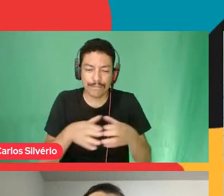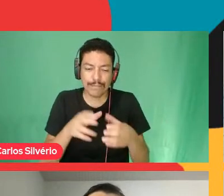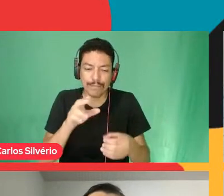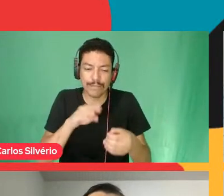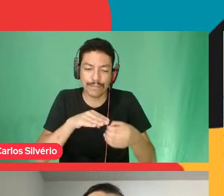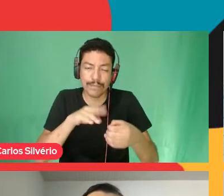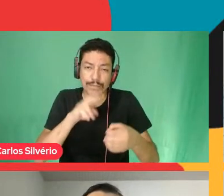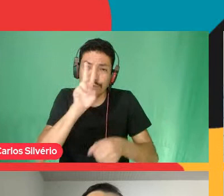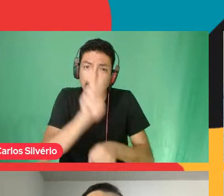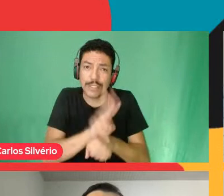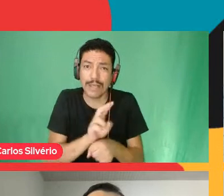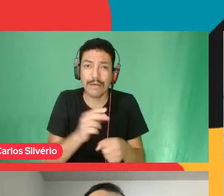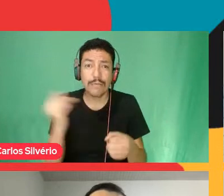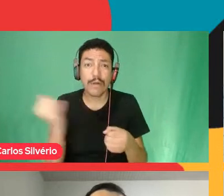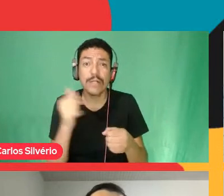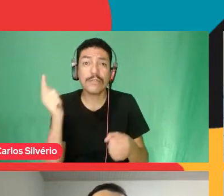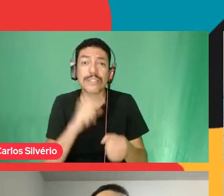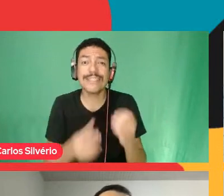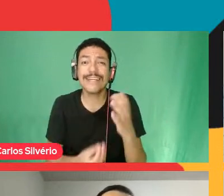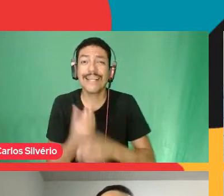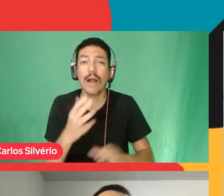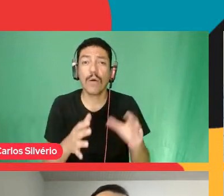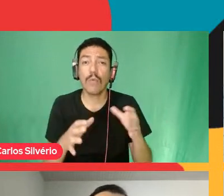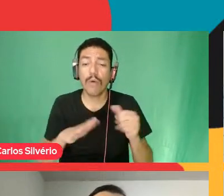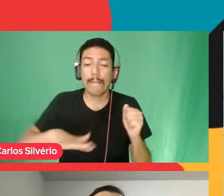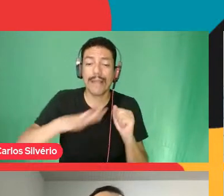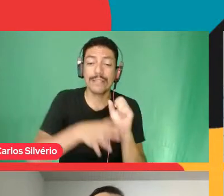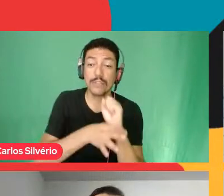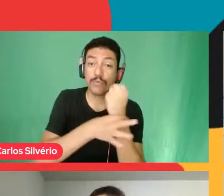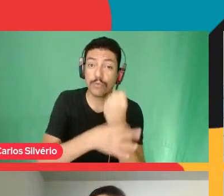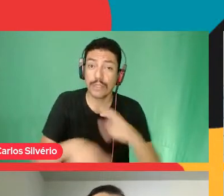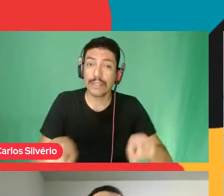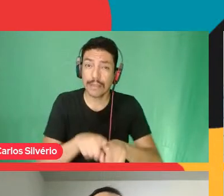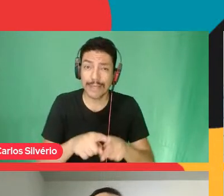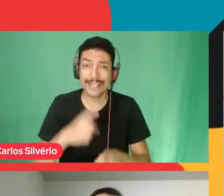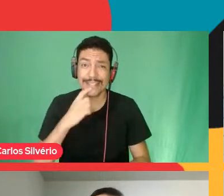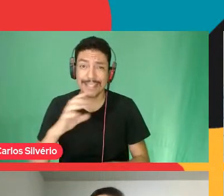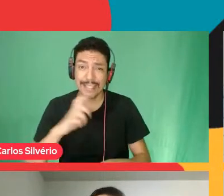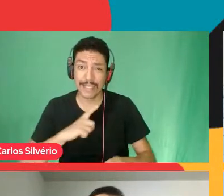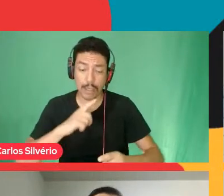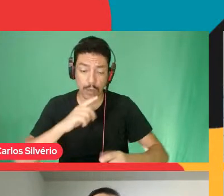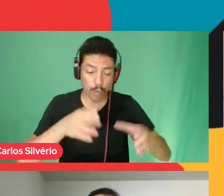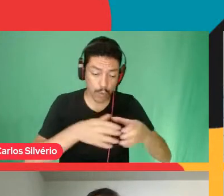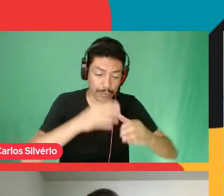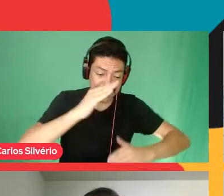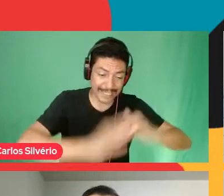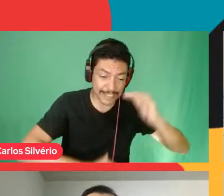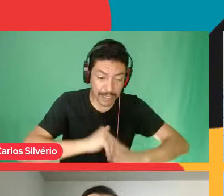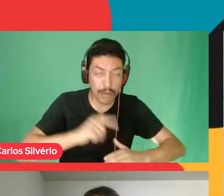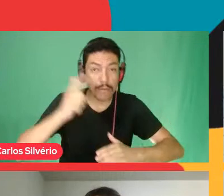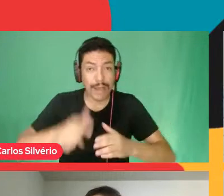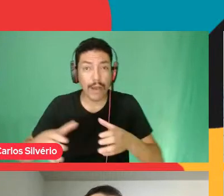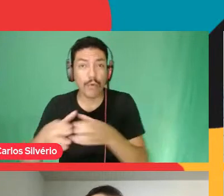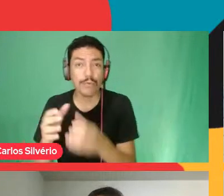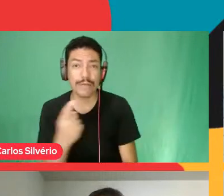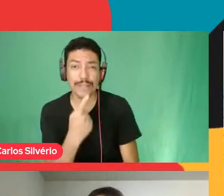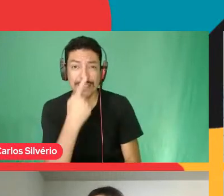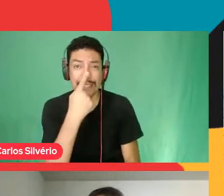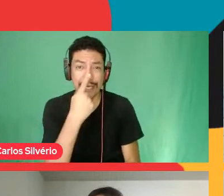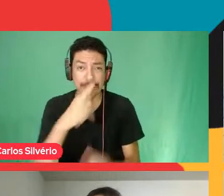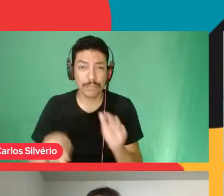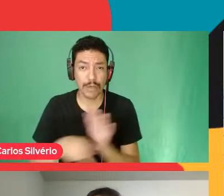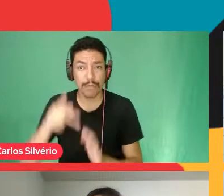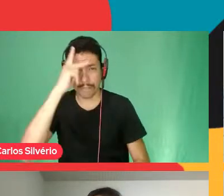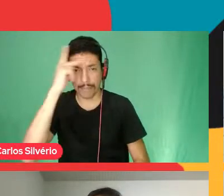né? E a C&T também tem os grupos de afinidade, além dos grupos de ação, né? Então, a gente tem um grupo de afinidade de pessoas trans que foi